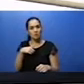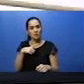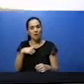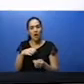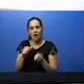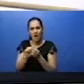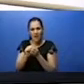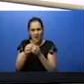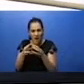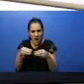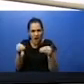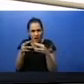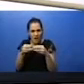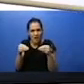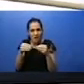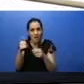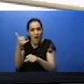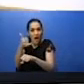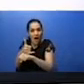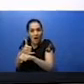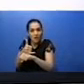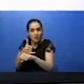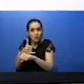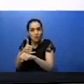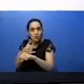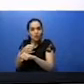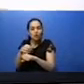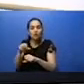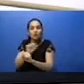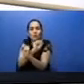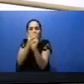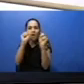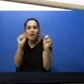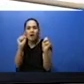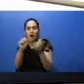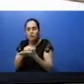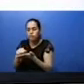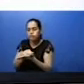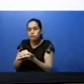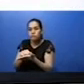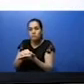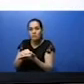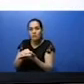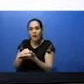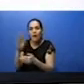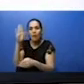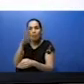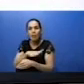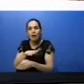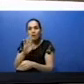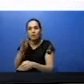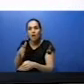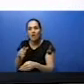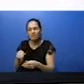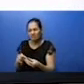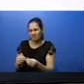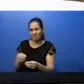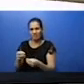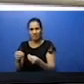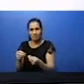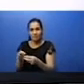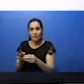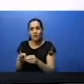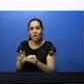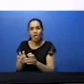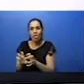aço, se você usar ela pela manhã, na parte da tarde ela já vai estar enferrujada. Já os pregos, eles vão demorar muito